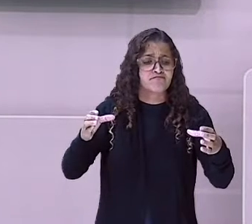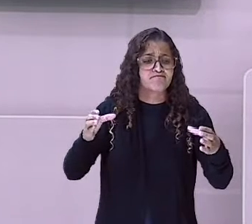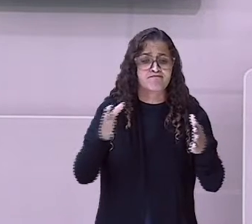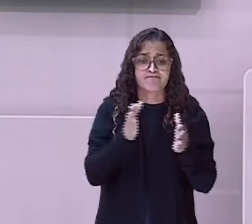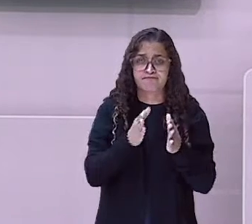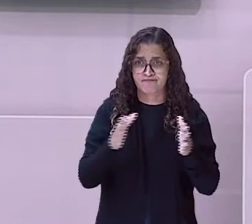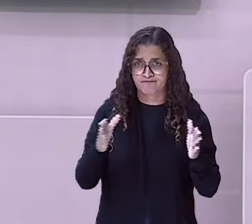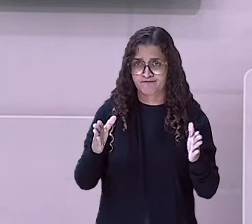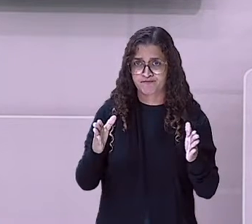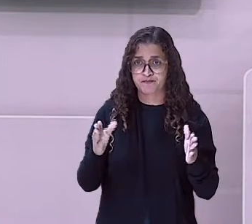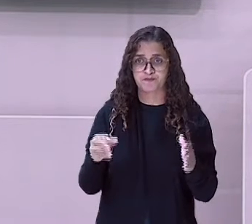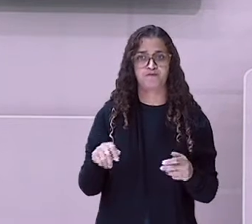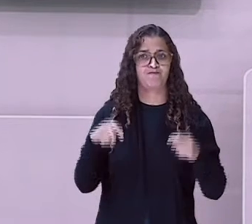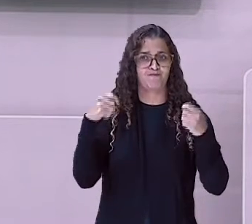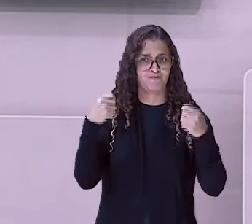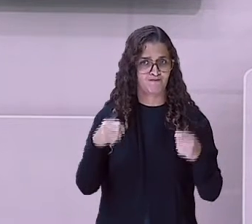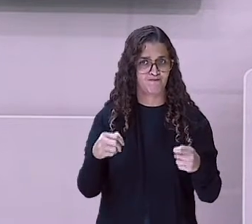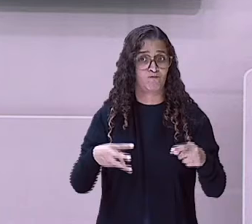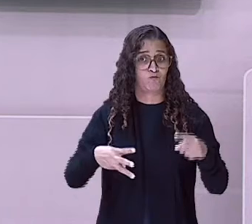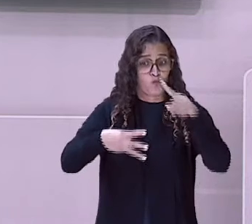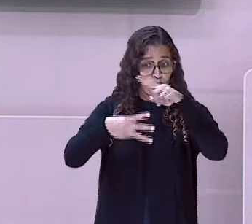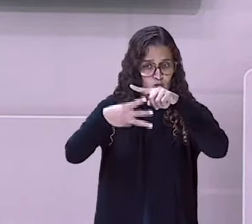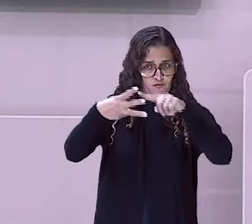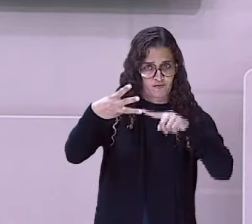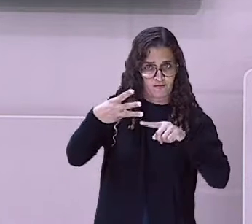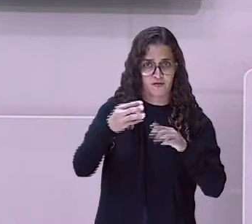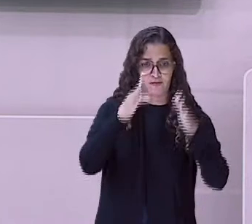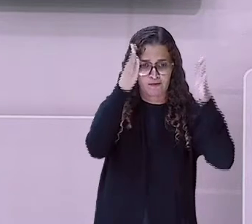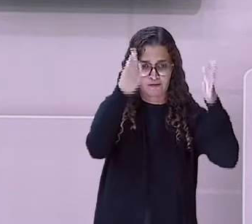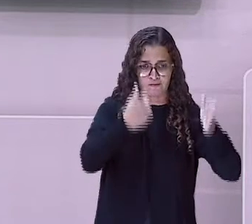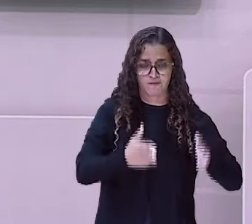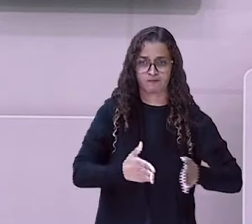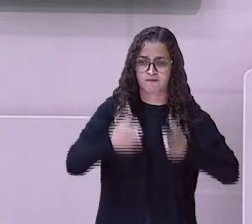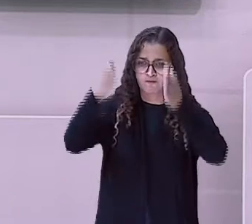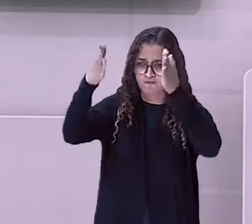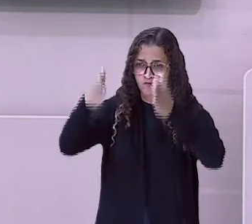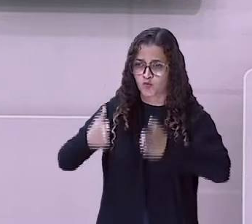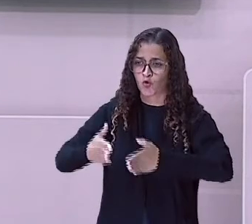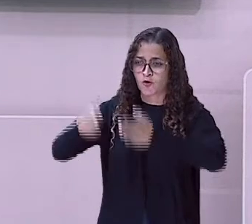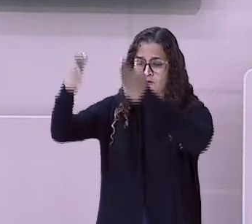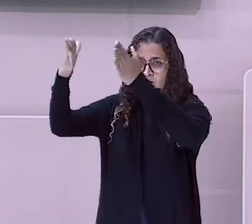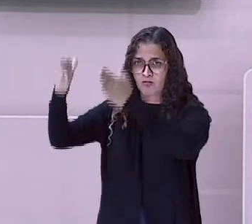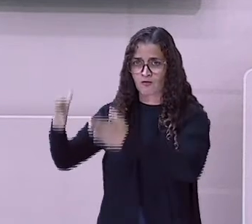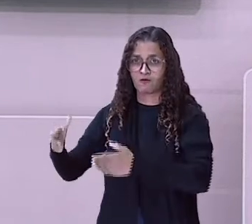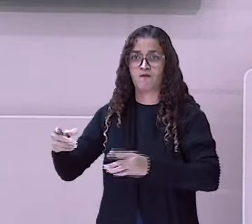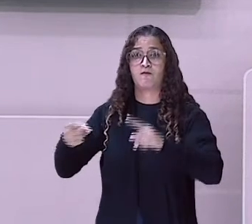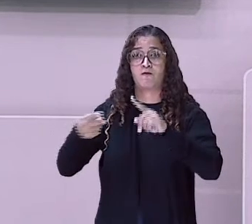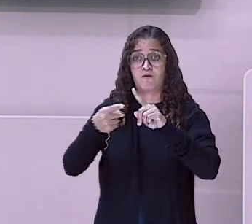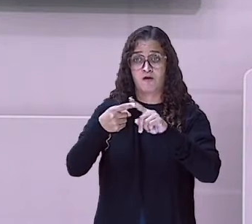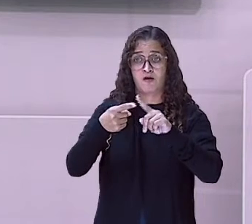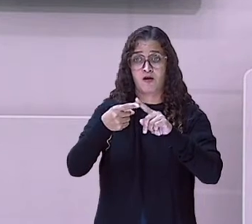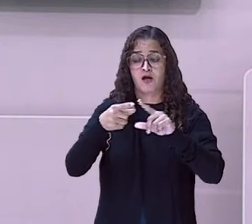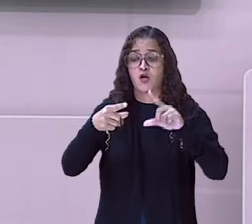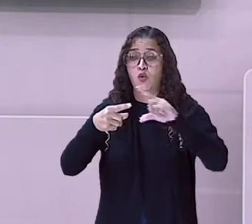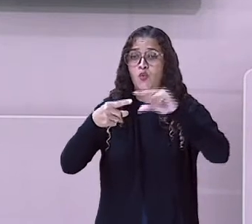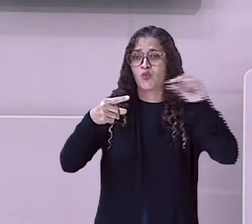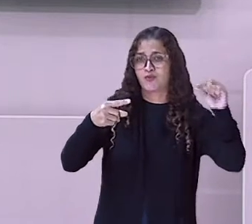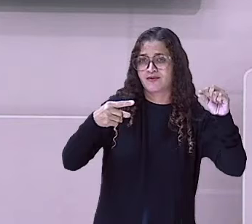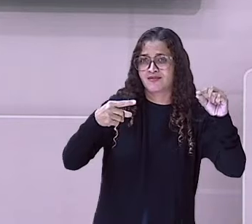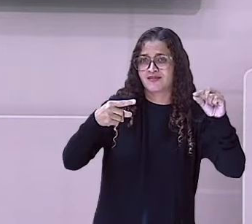ter 3 colunas. Uma para preferência de lazer, uma para meninos e uma